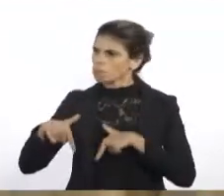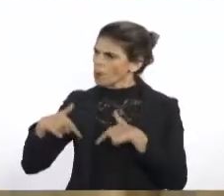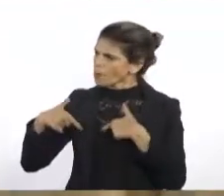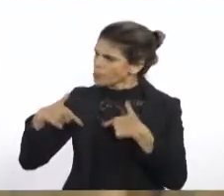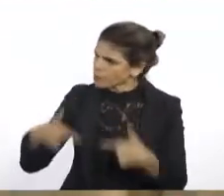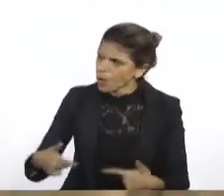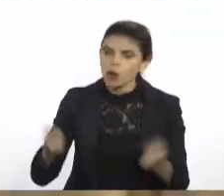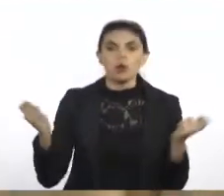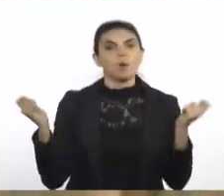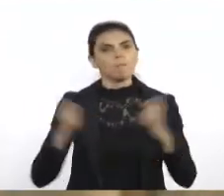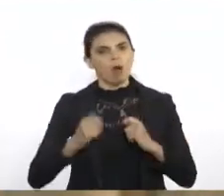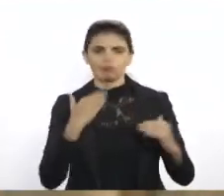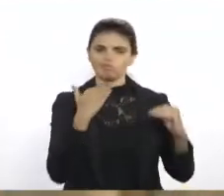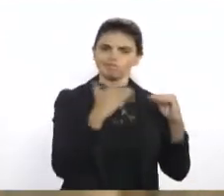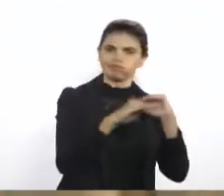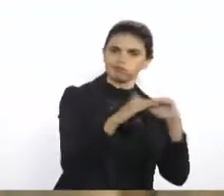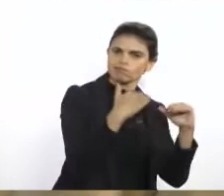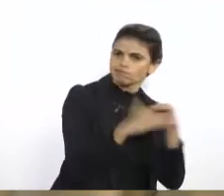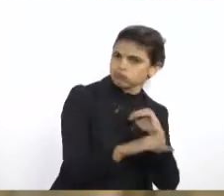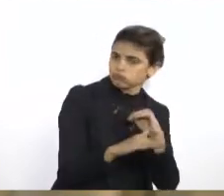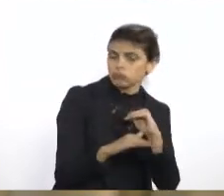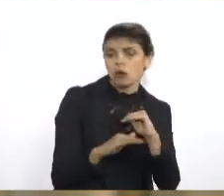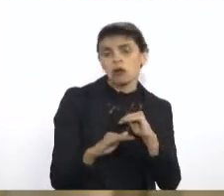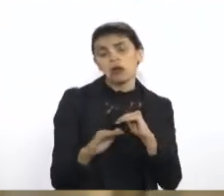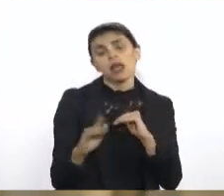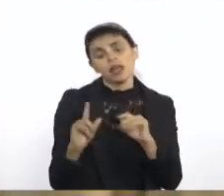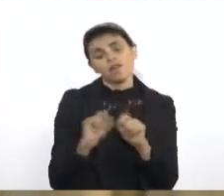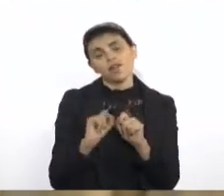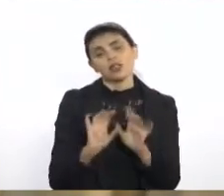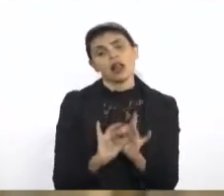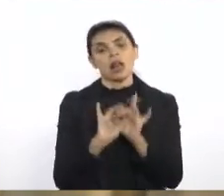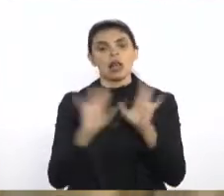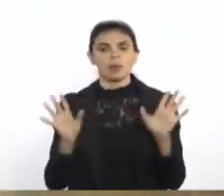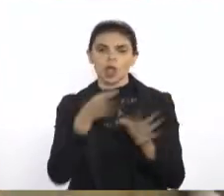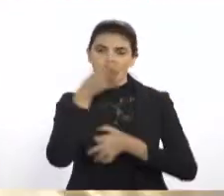possa dispor do seu patrimônio e exercer a sua liberdade. Obrigado.